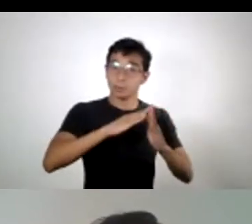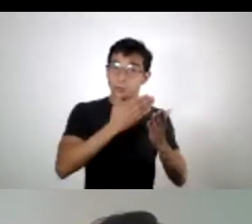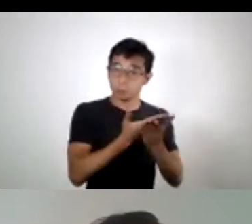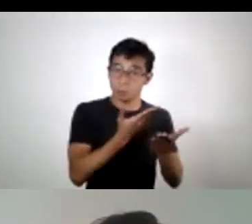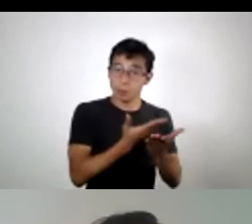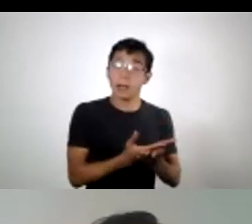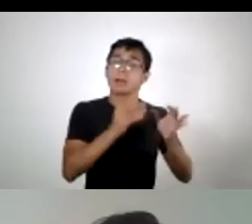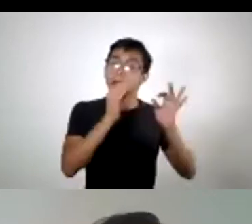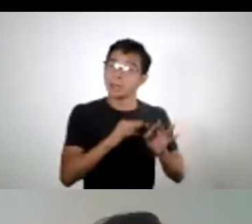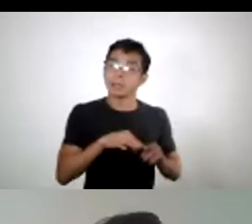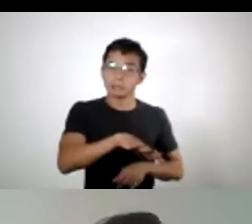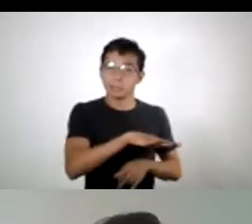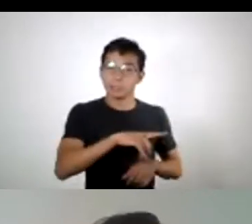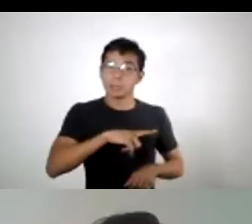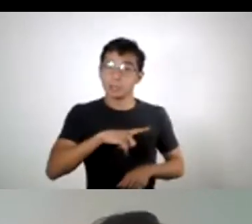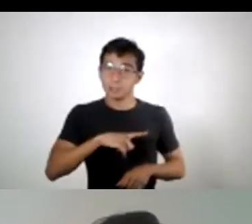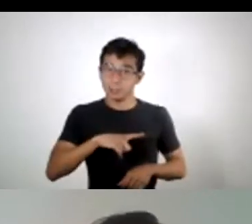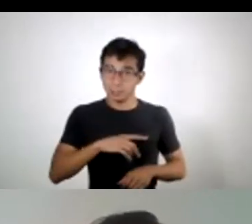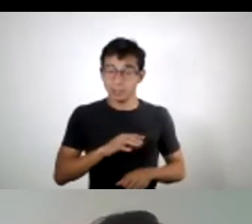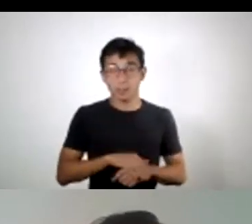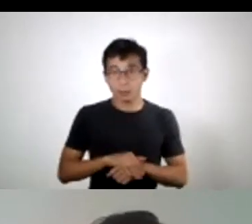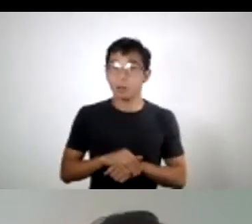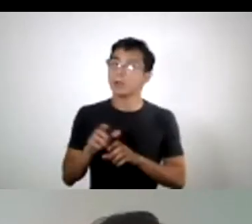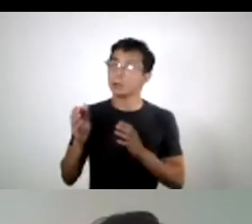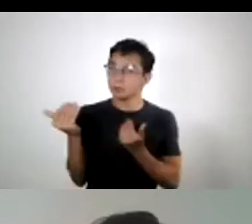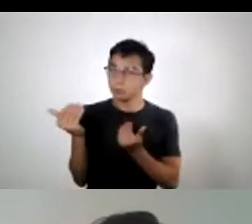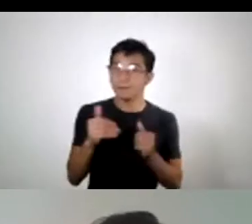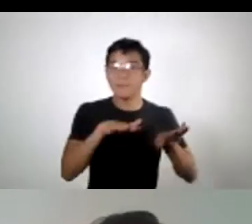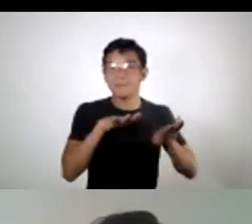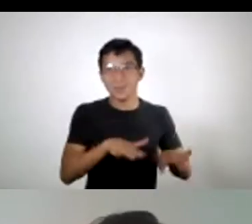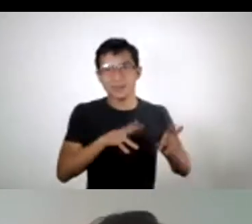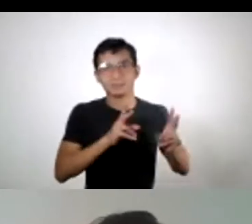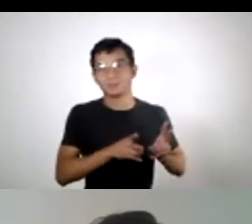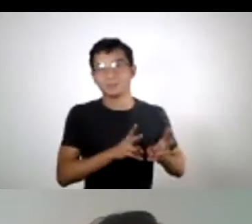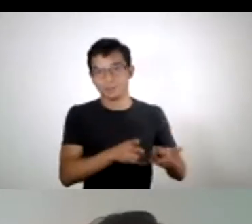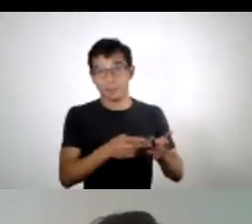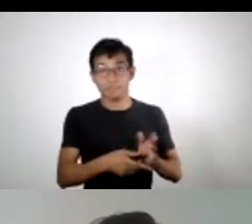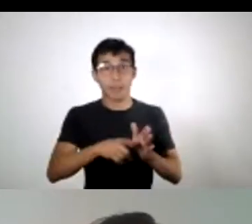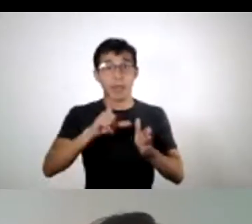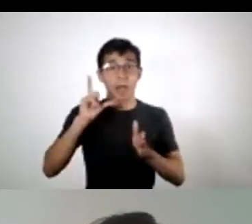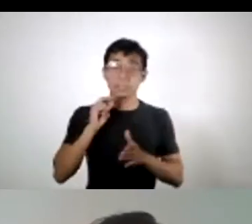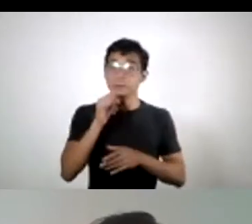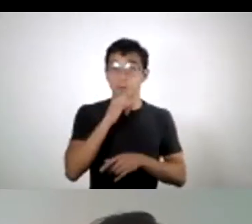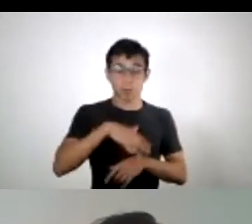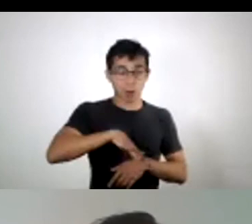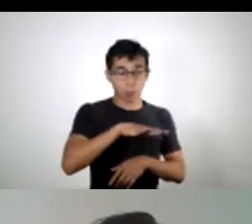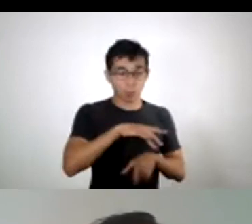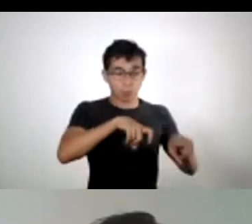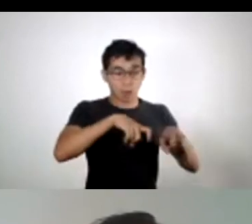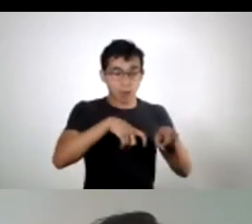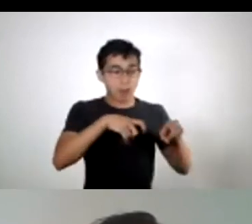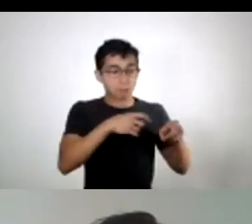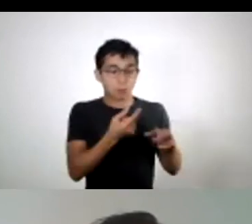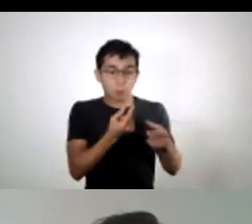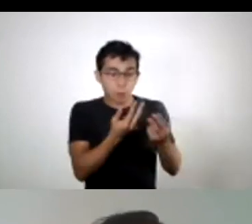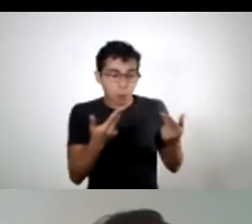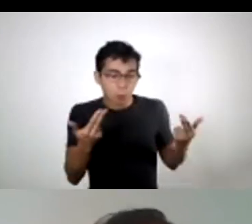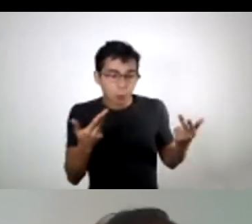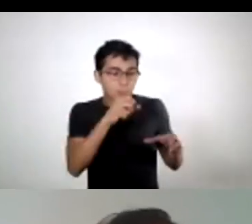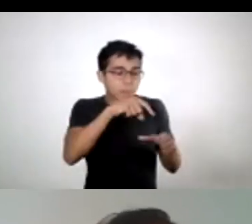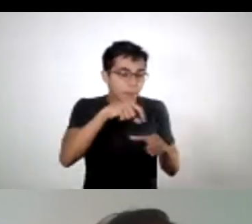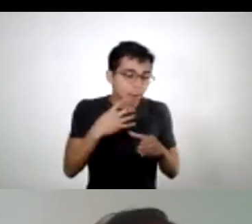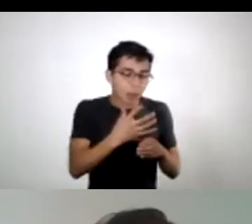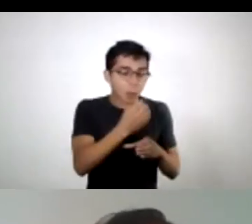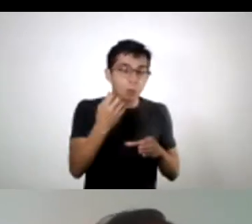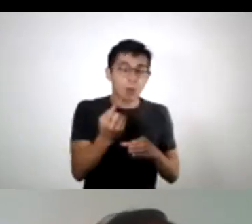escolas compram, né, porque antes a gente não tinha o escoamento da mercadoria, né? Então, assim, os quilombolas, né, a